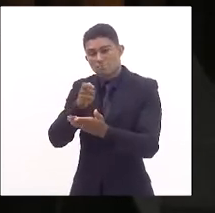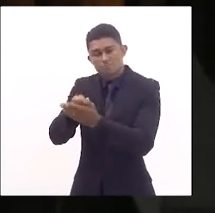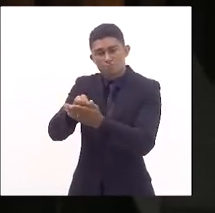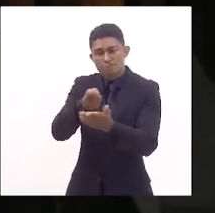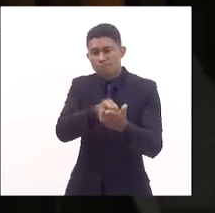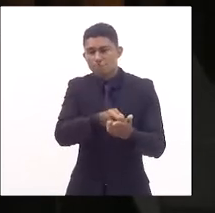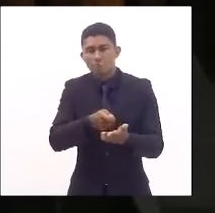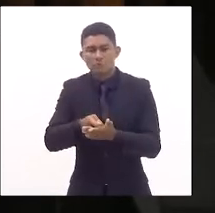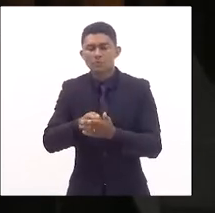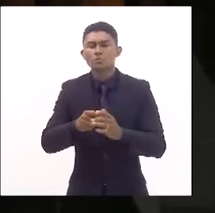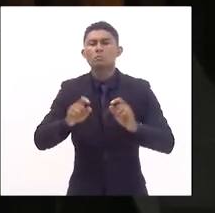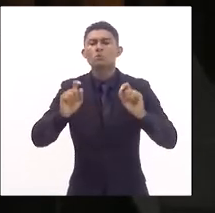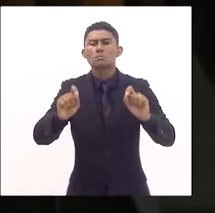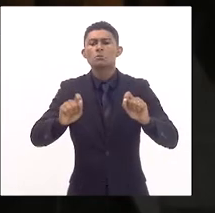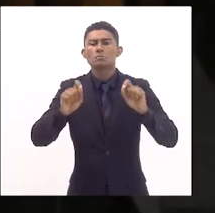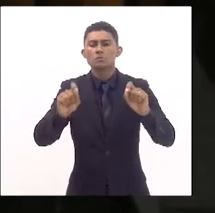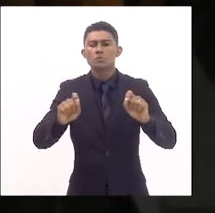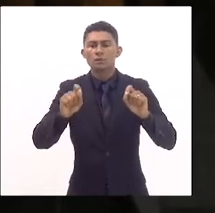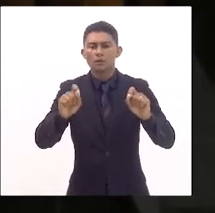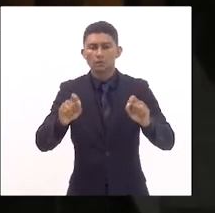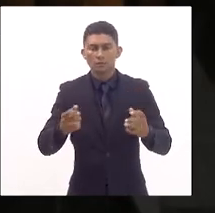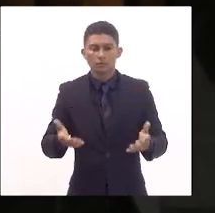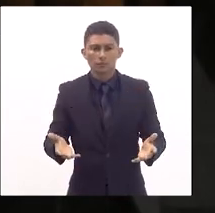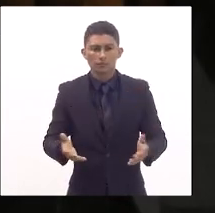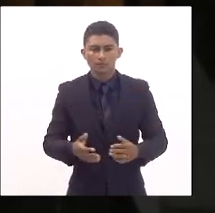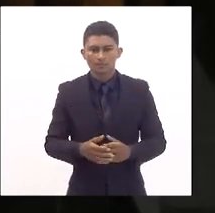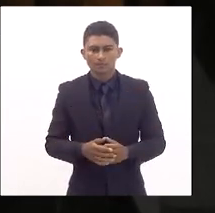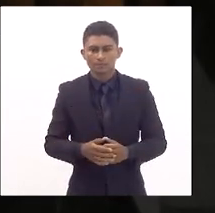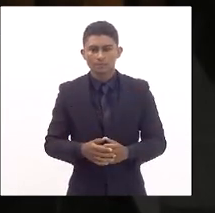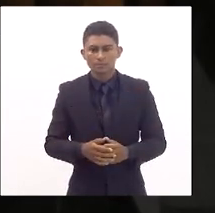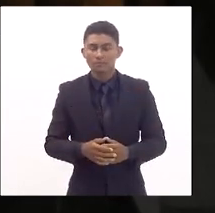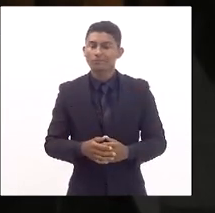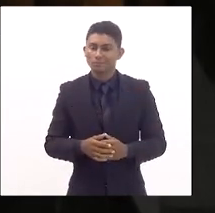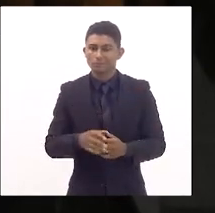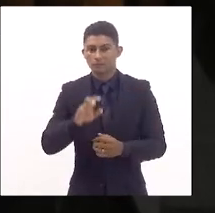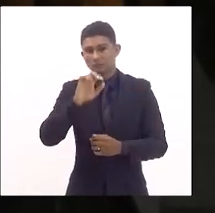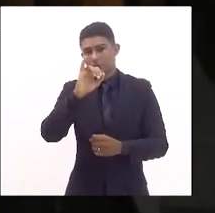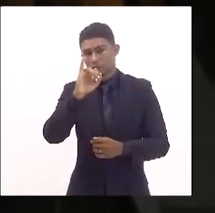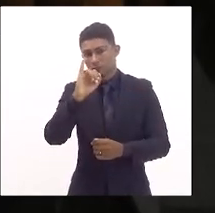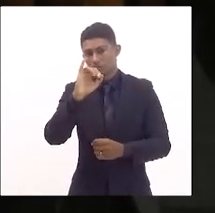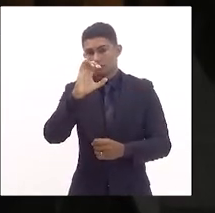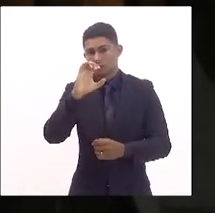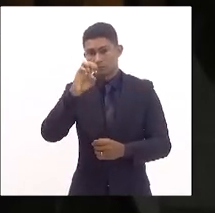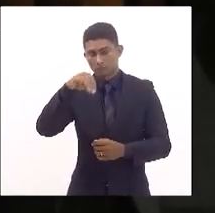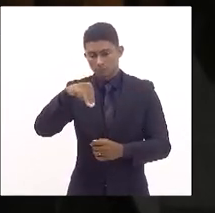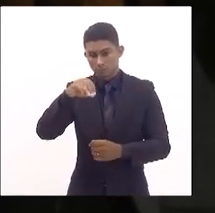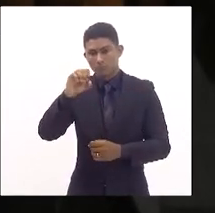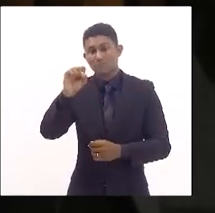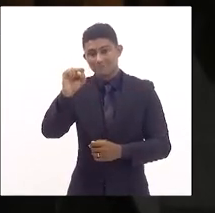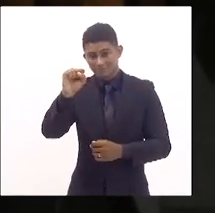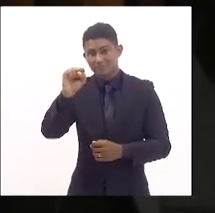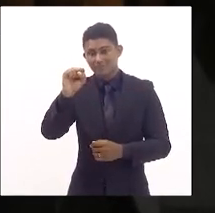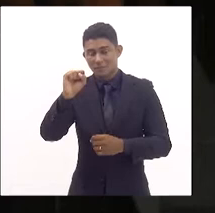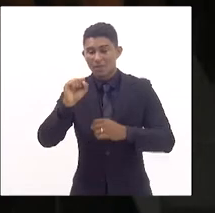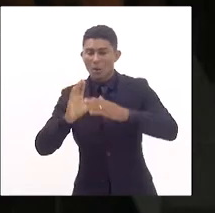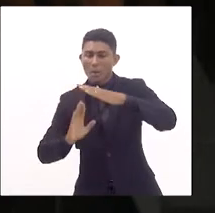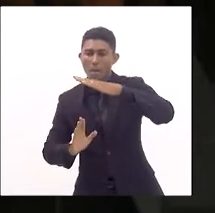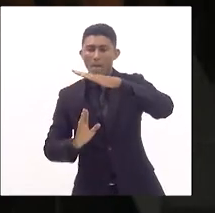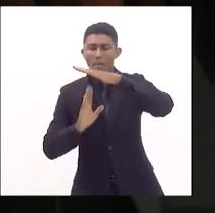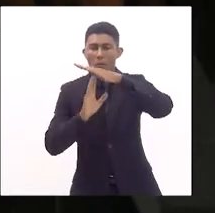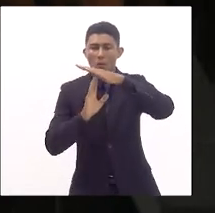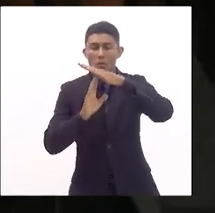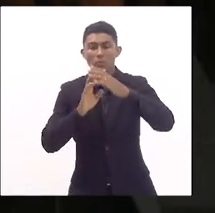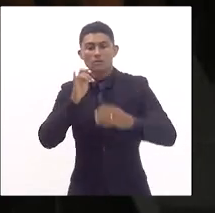de que se cobre de ICMS como um alíquota máxima e